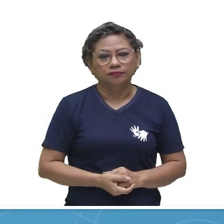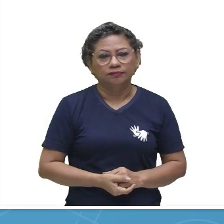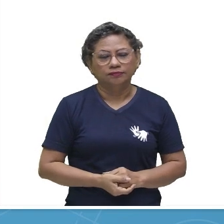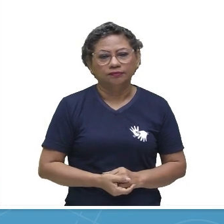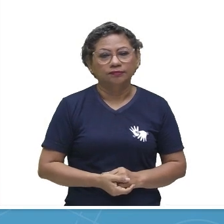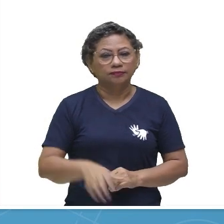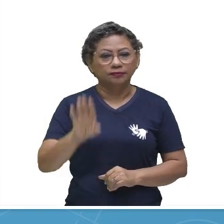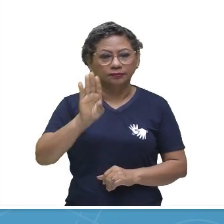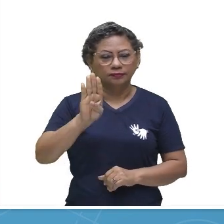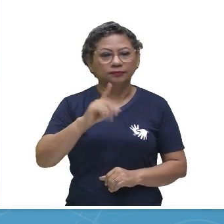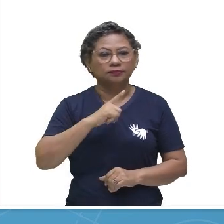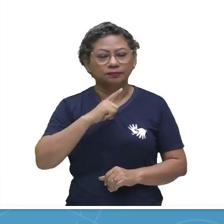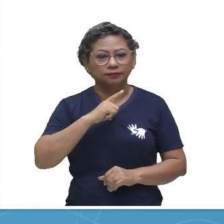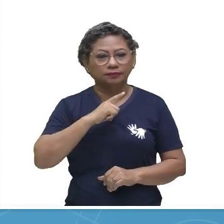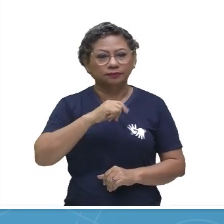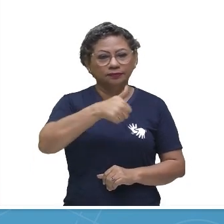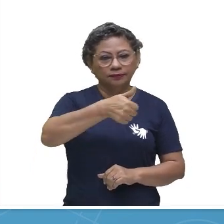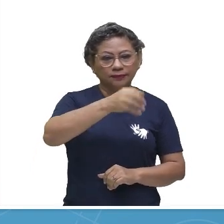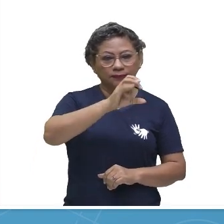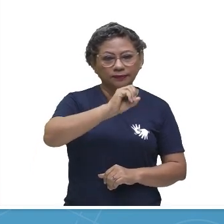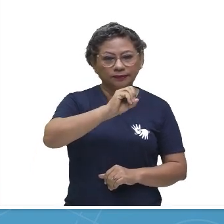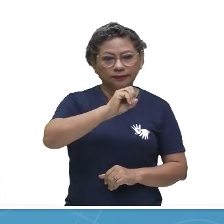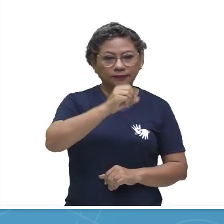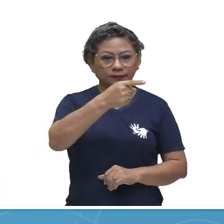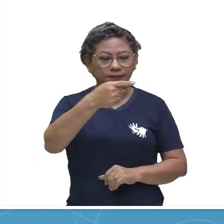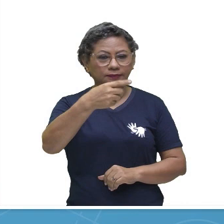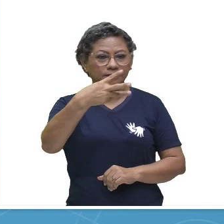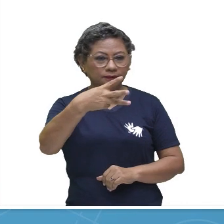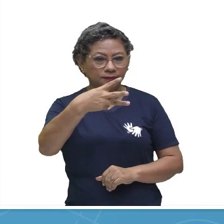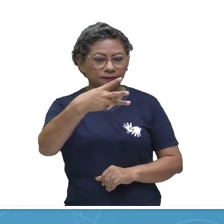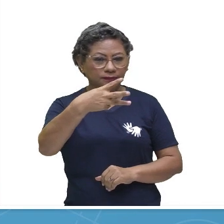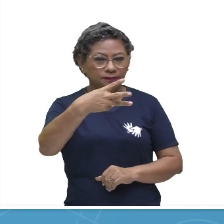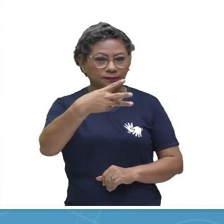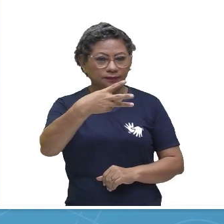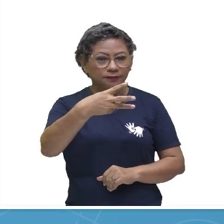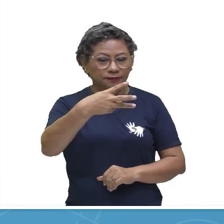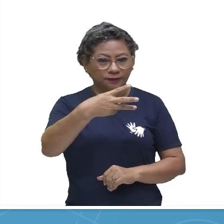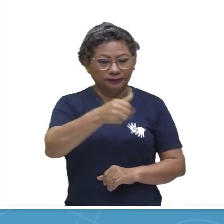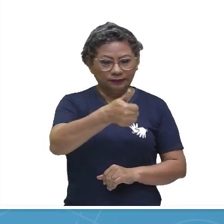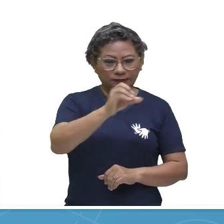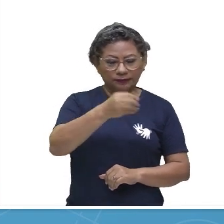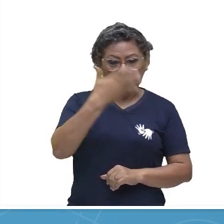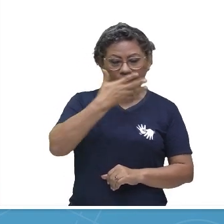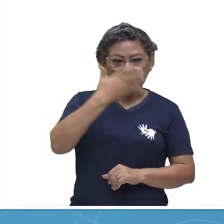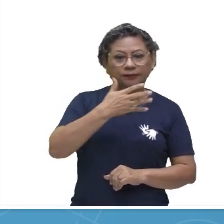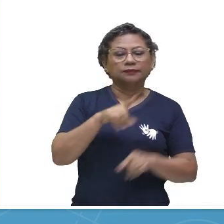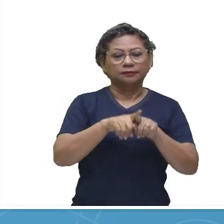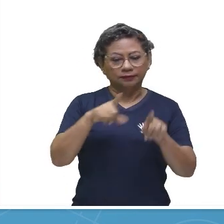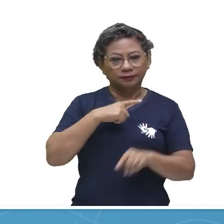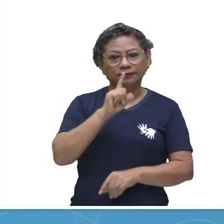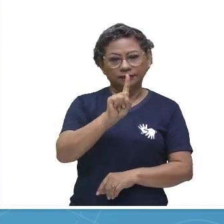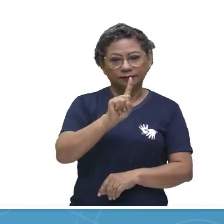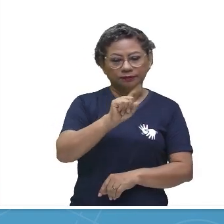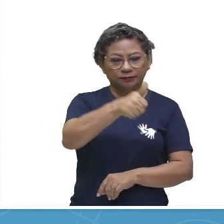Na letra B, eu tenho 10 elevado a menos 3. Sabemos que todo número inteiro tem um denominador imaginário igual a 1. Então, invertemos a base. Se eu